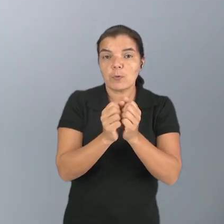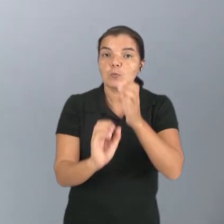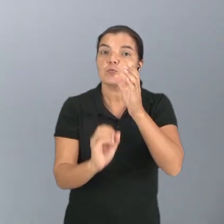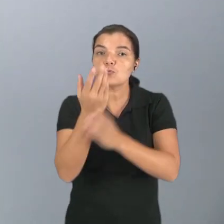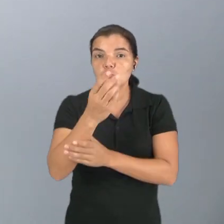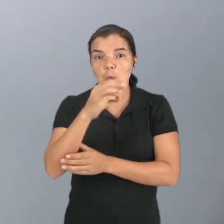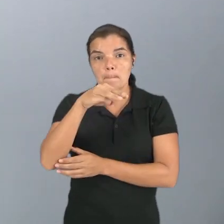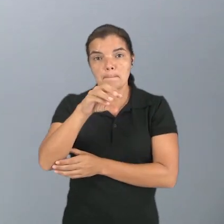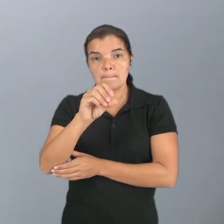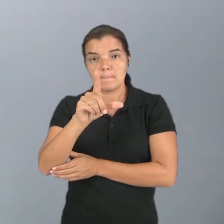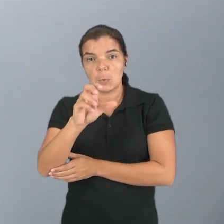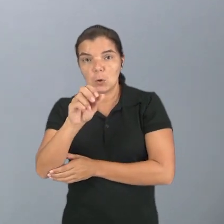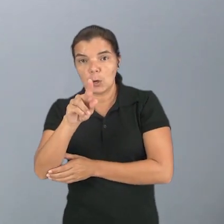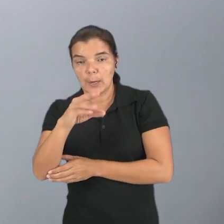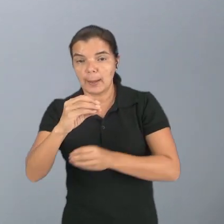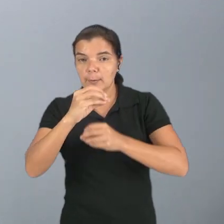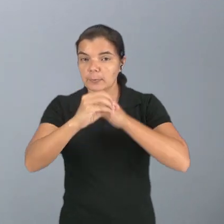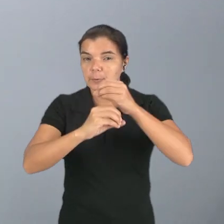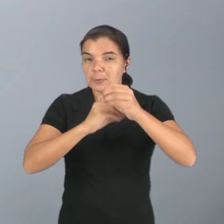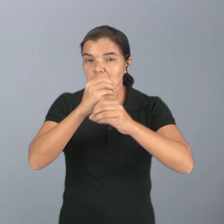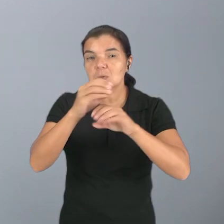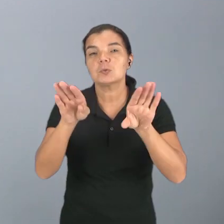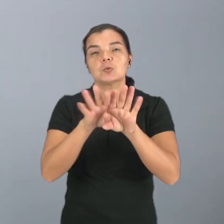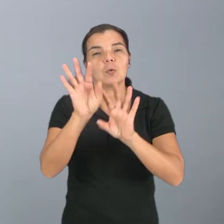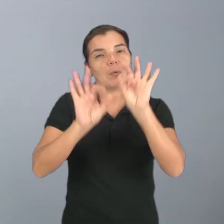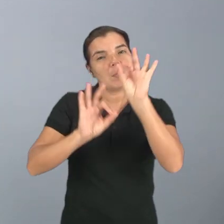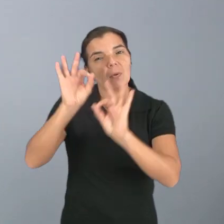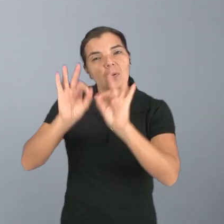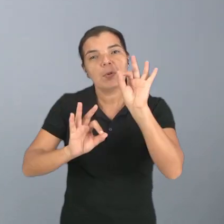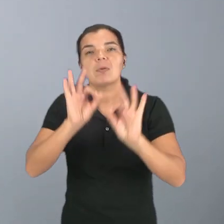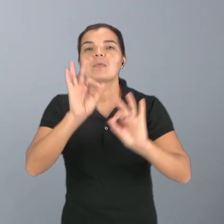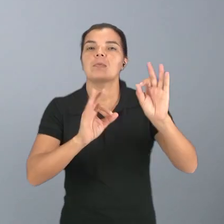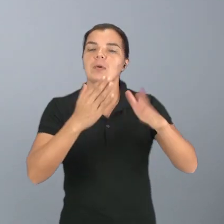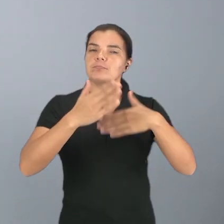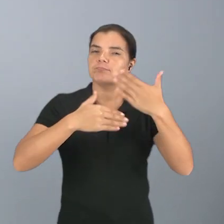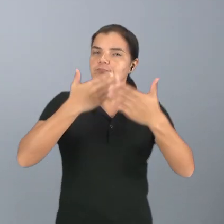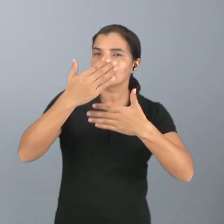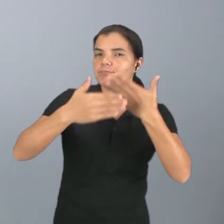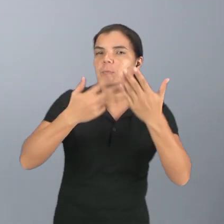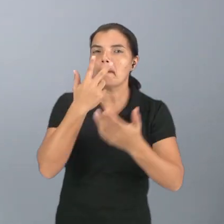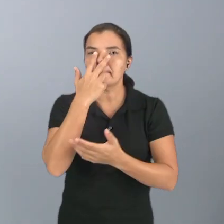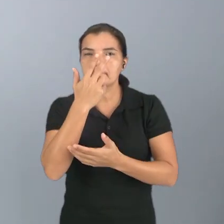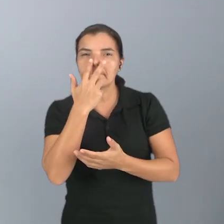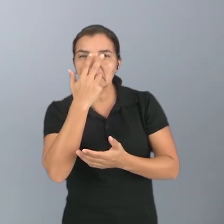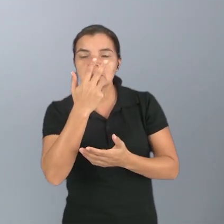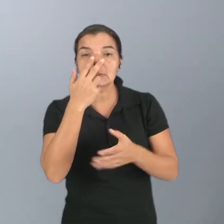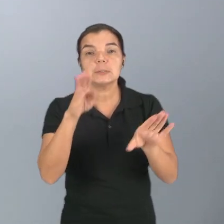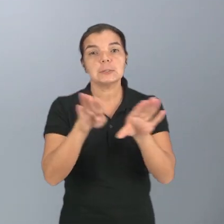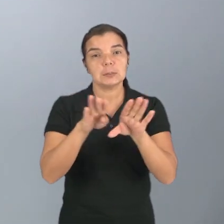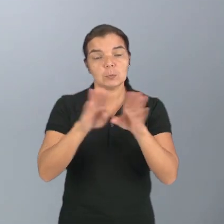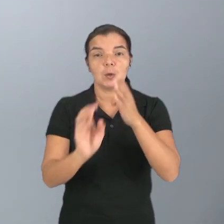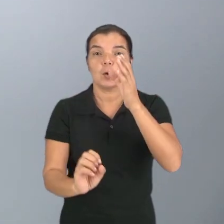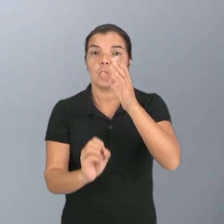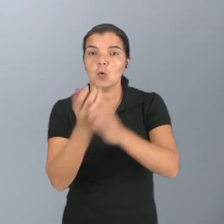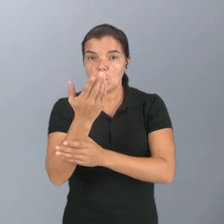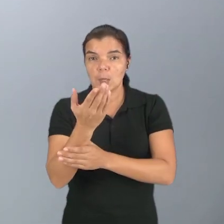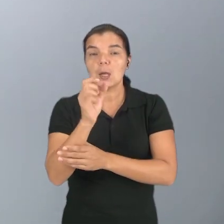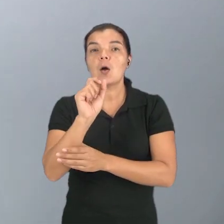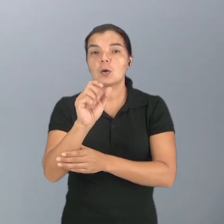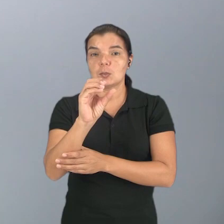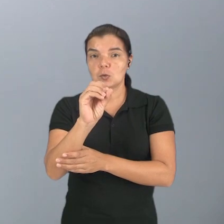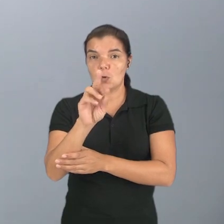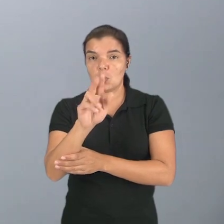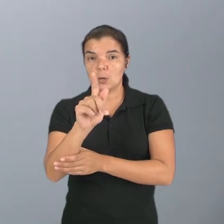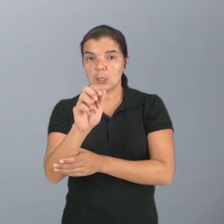moléculas. Conforme as moléculas vão se organizando e desempenhando uma função parecida, elas vão dar origem às